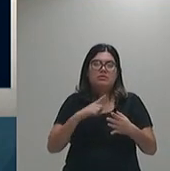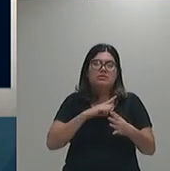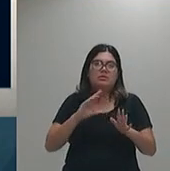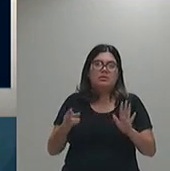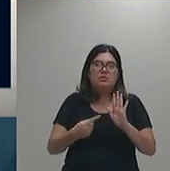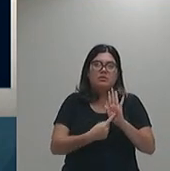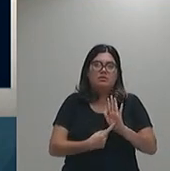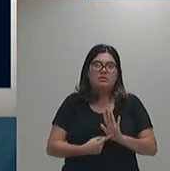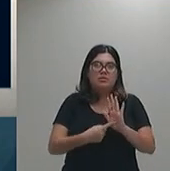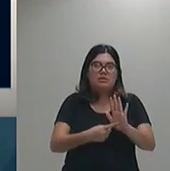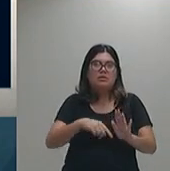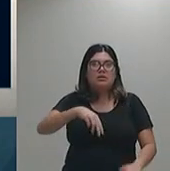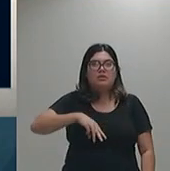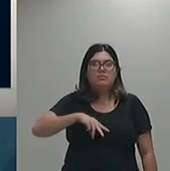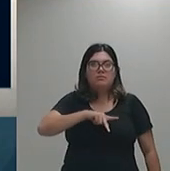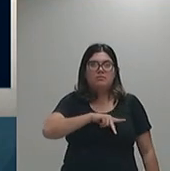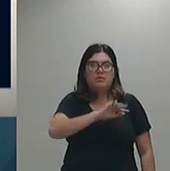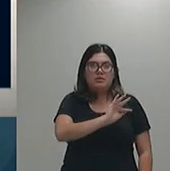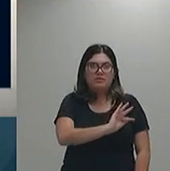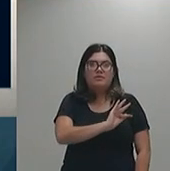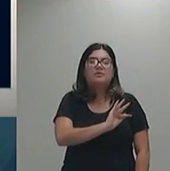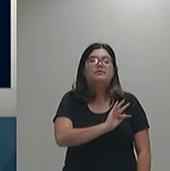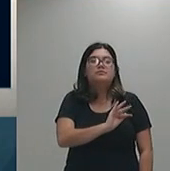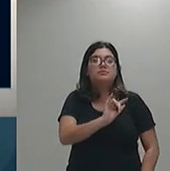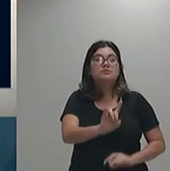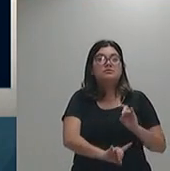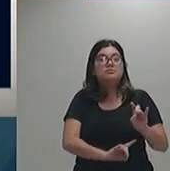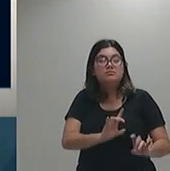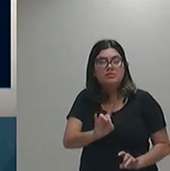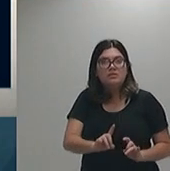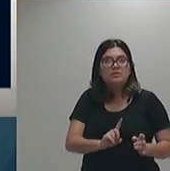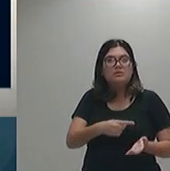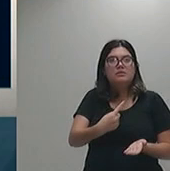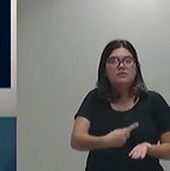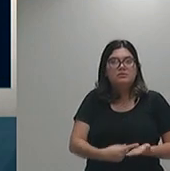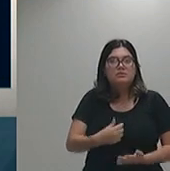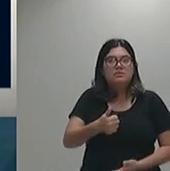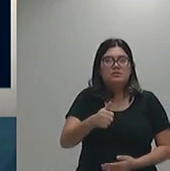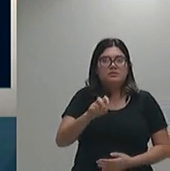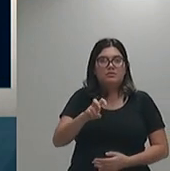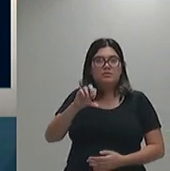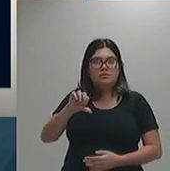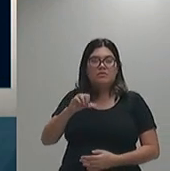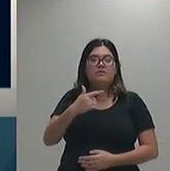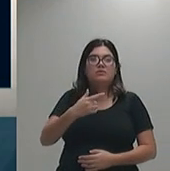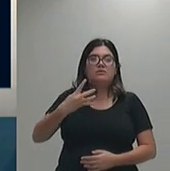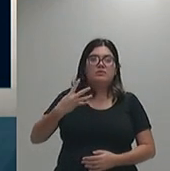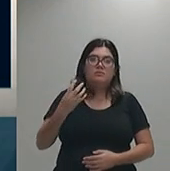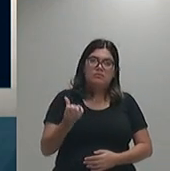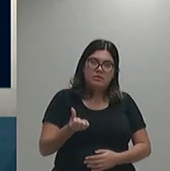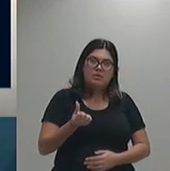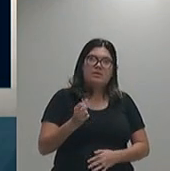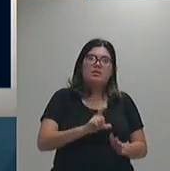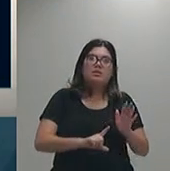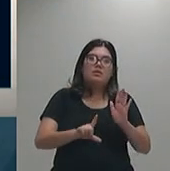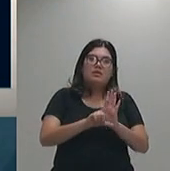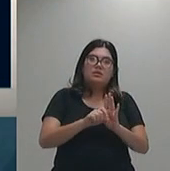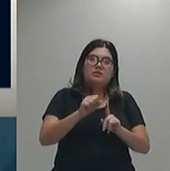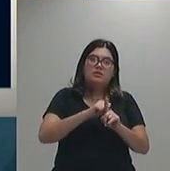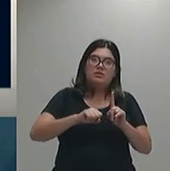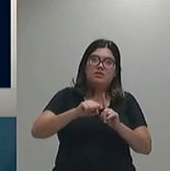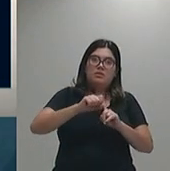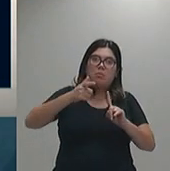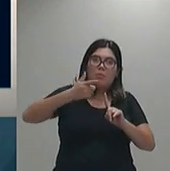pelo MPF em especial adoção das medidas do 159/2 46 da Lei das sociedades anônimas não poderá